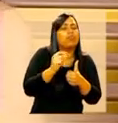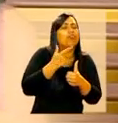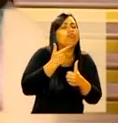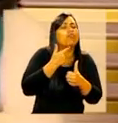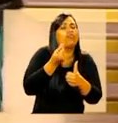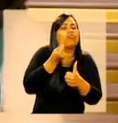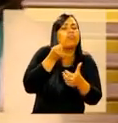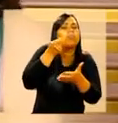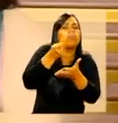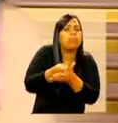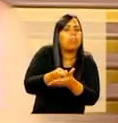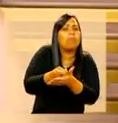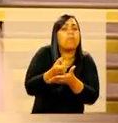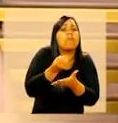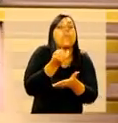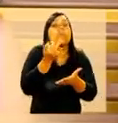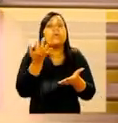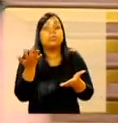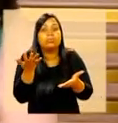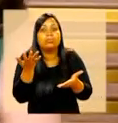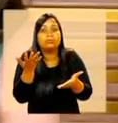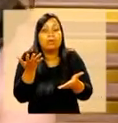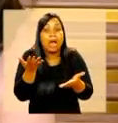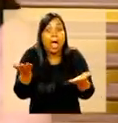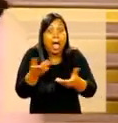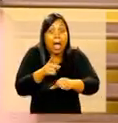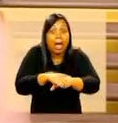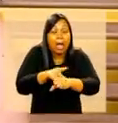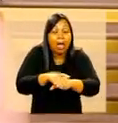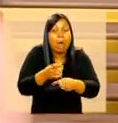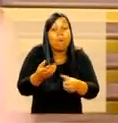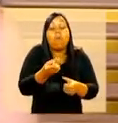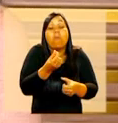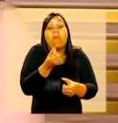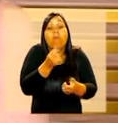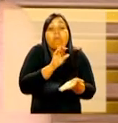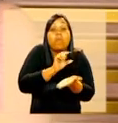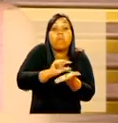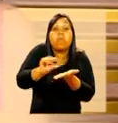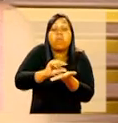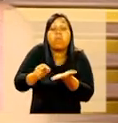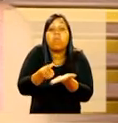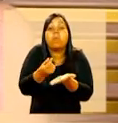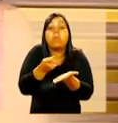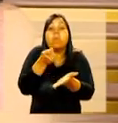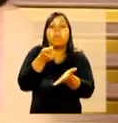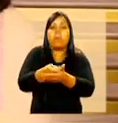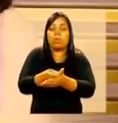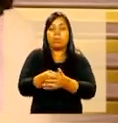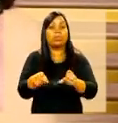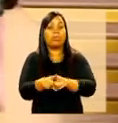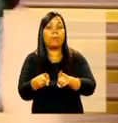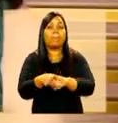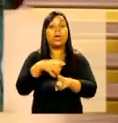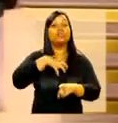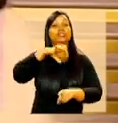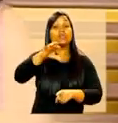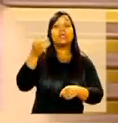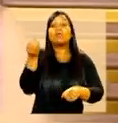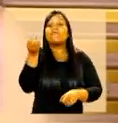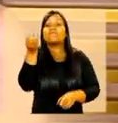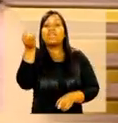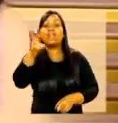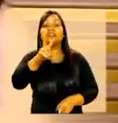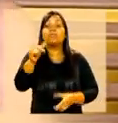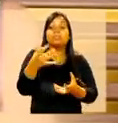primeiramente, o que você quer gastar, qual é o investimento que você quer fazer naquele momento, né? E também qual é o estilo de